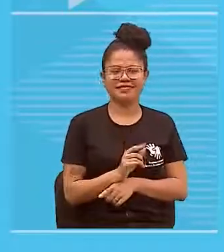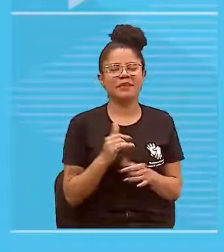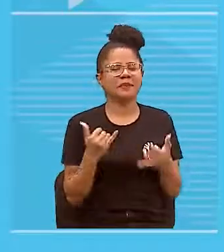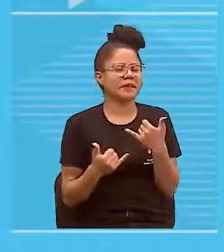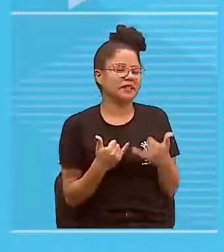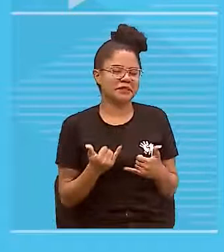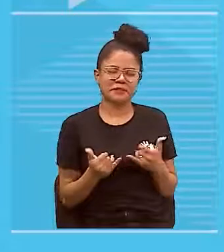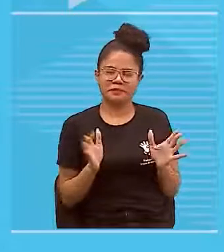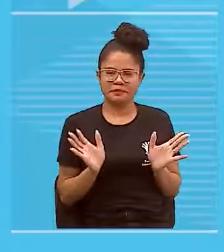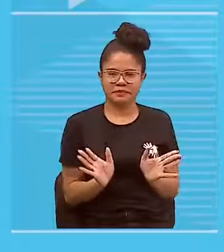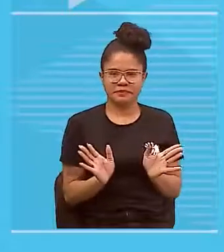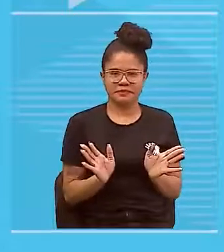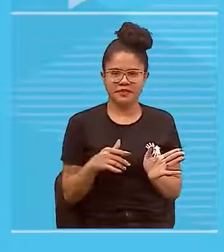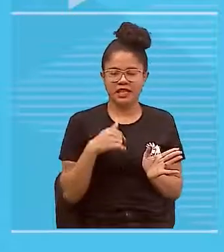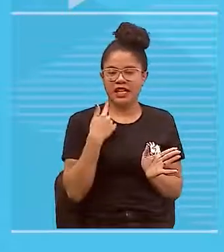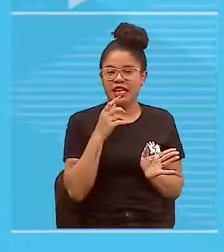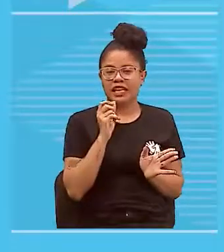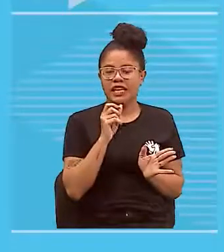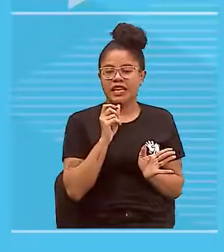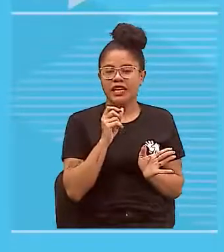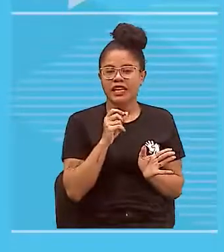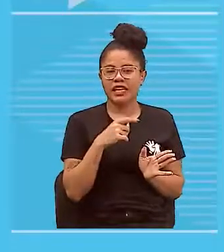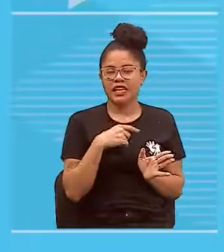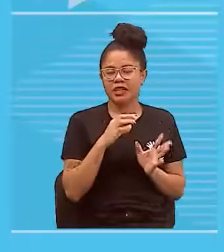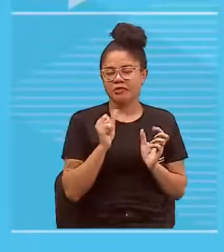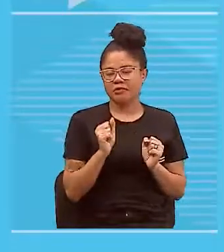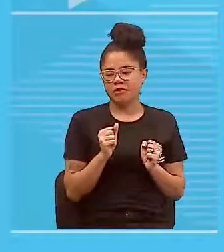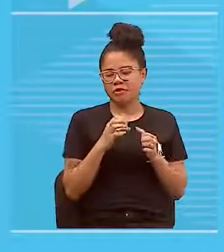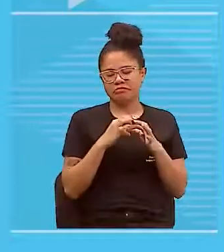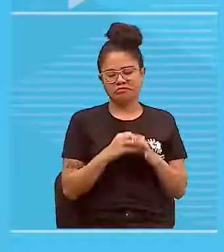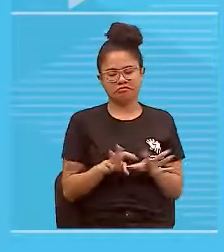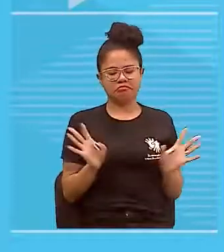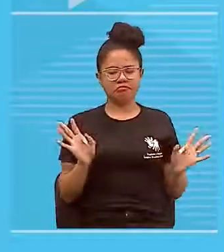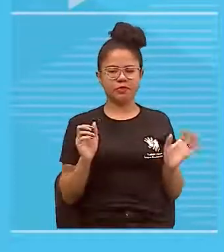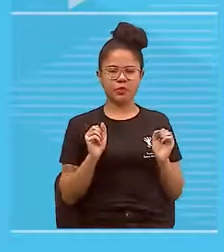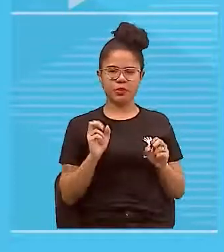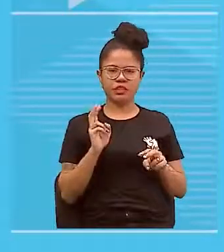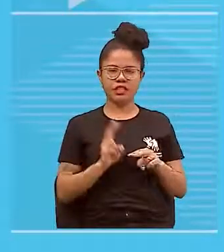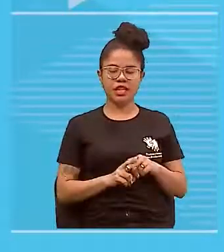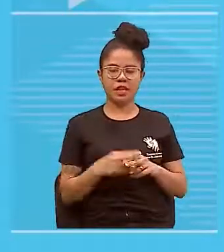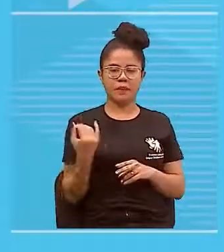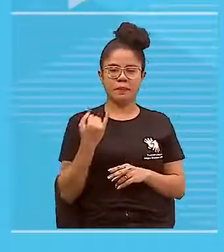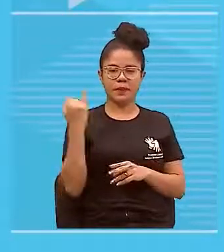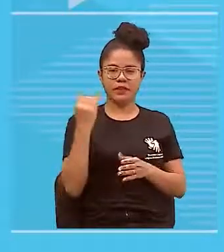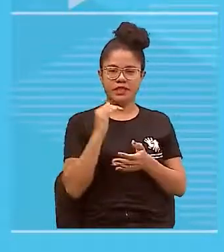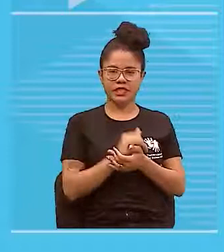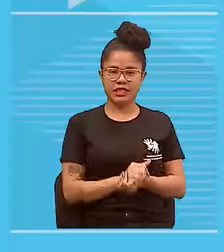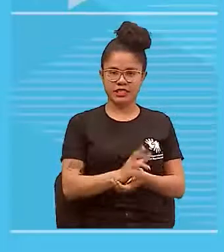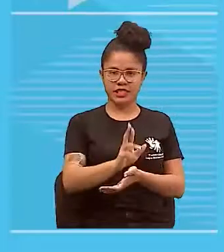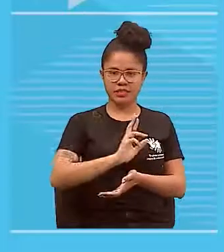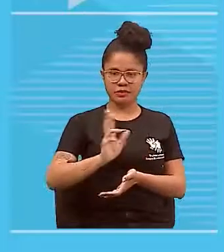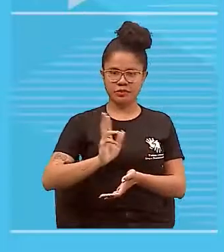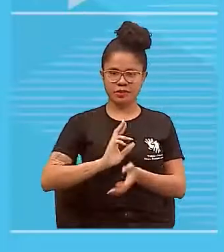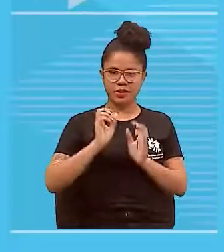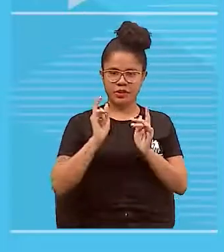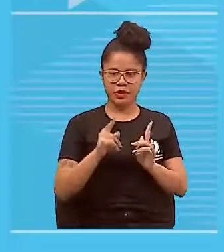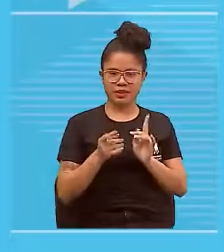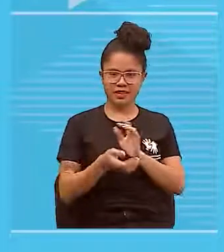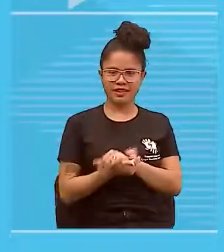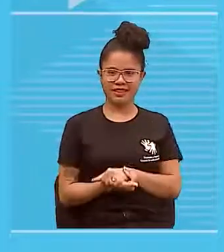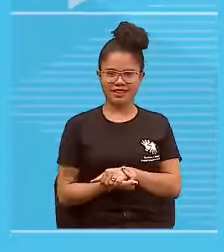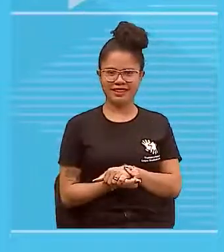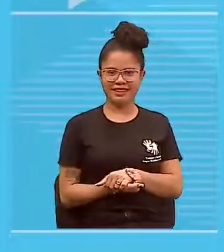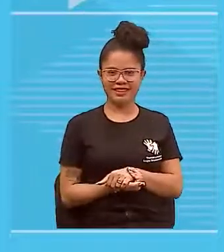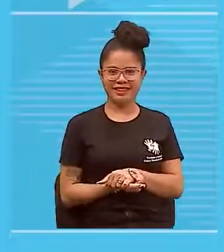quem ficar mais à vontade sentado fique o importante é participar um abraço aí para